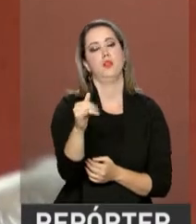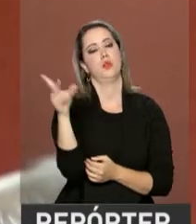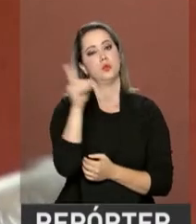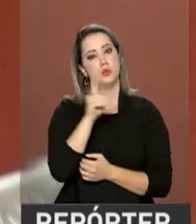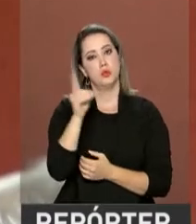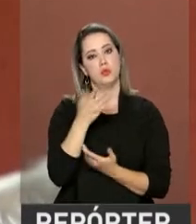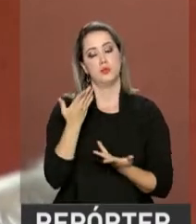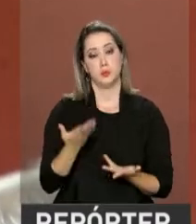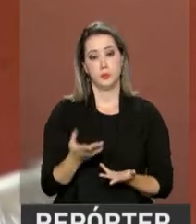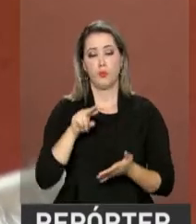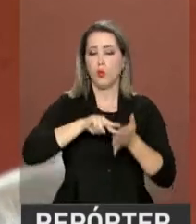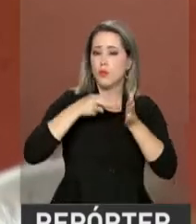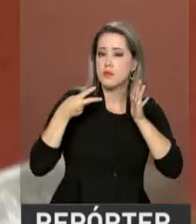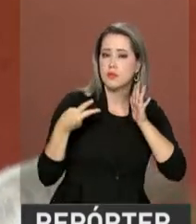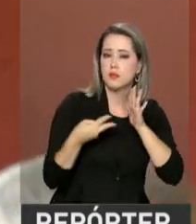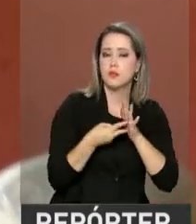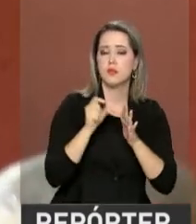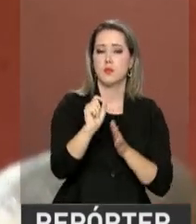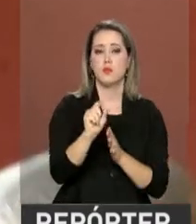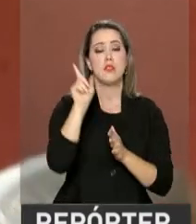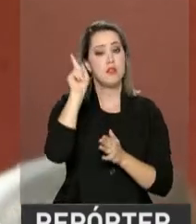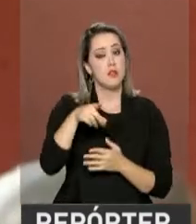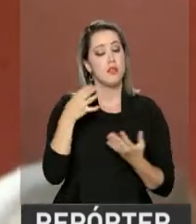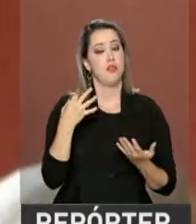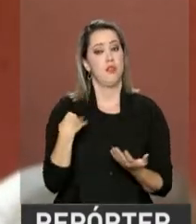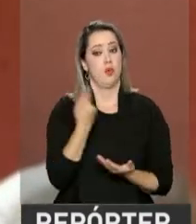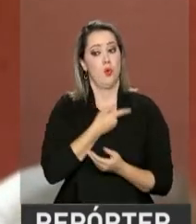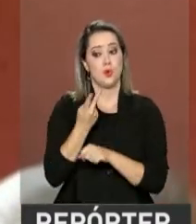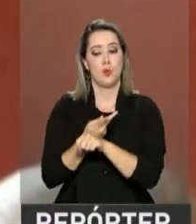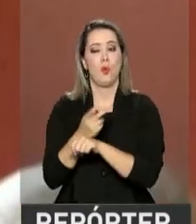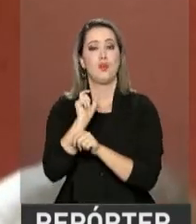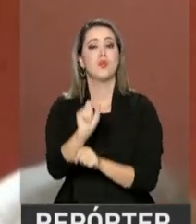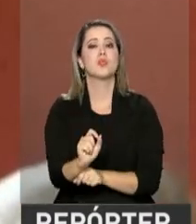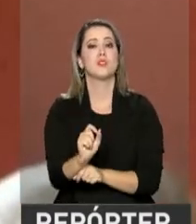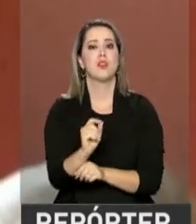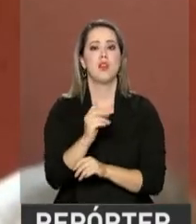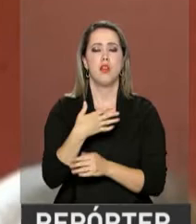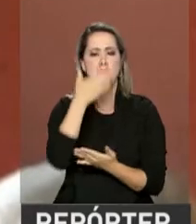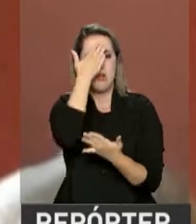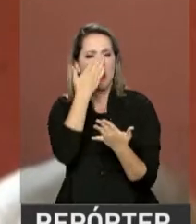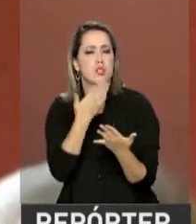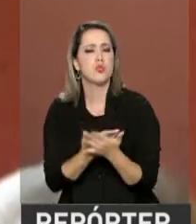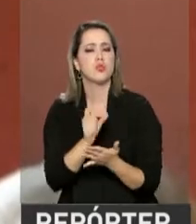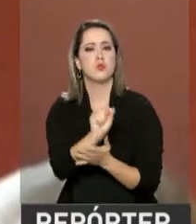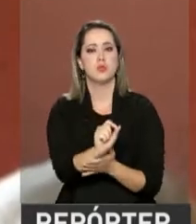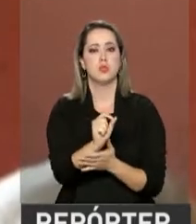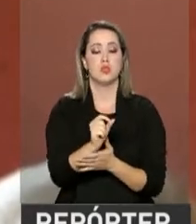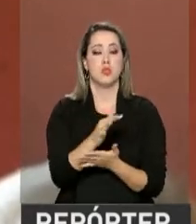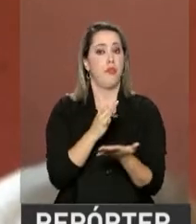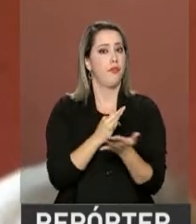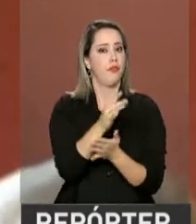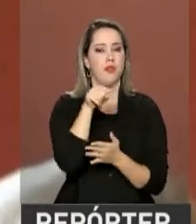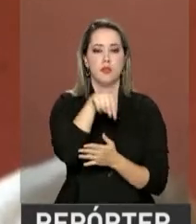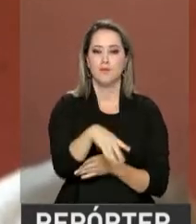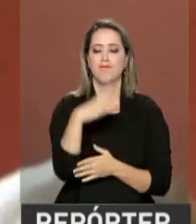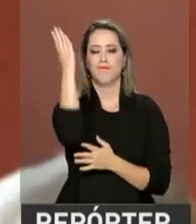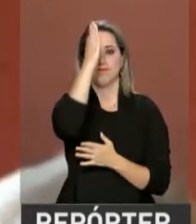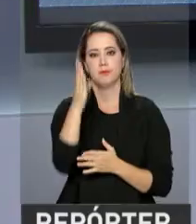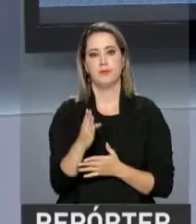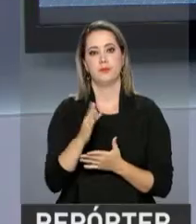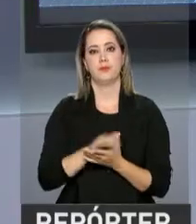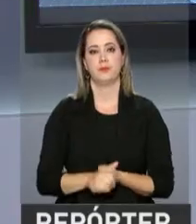dólares isso significa precisamente aquilo que buscamos ou seja quer estabilidade e confiança no